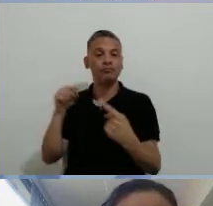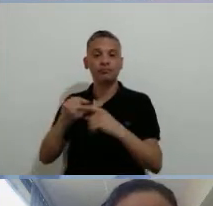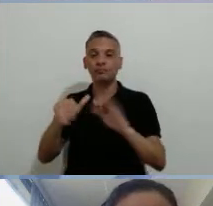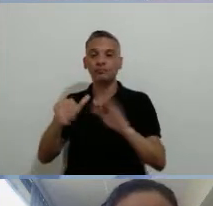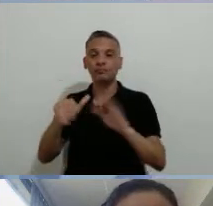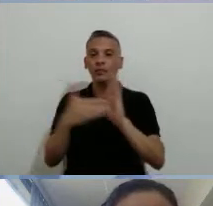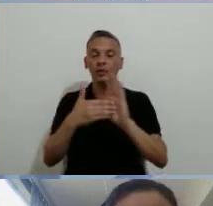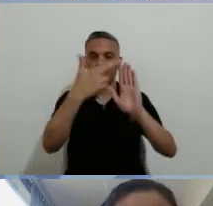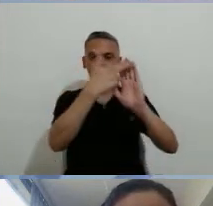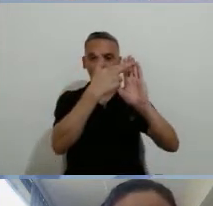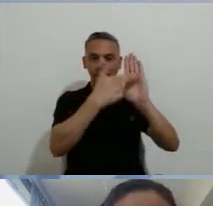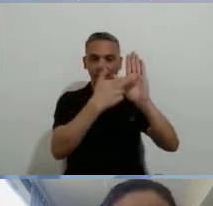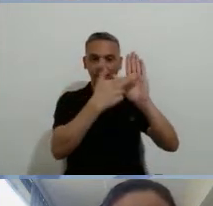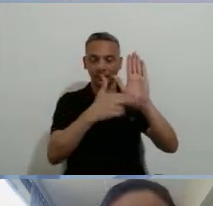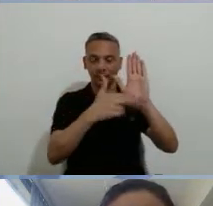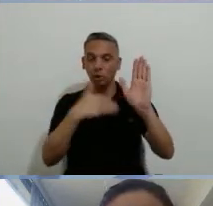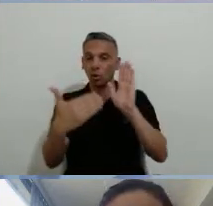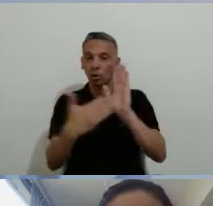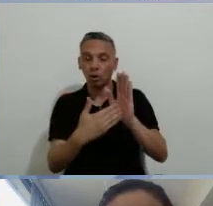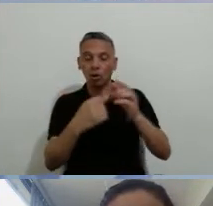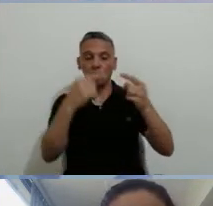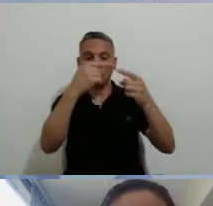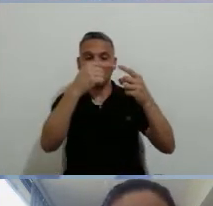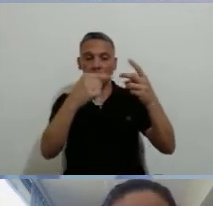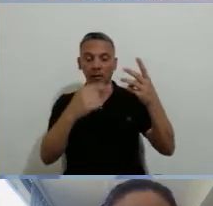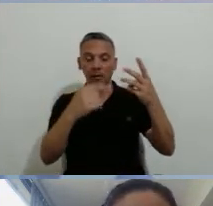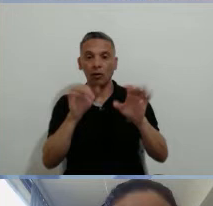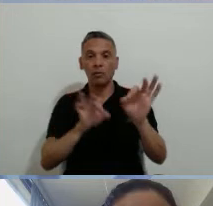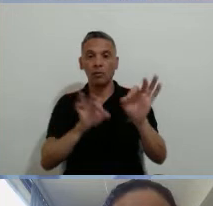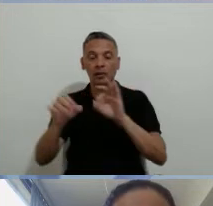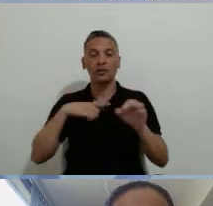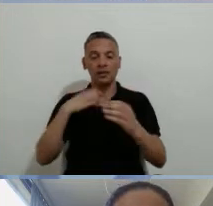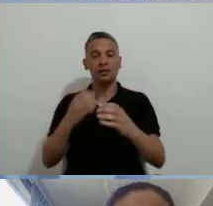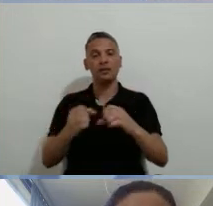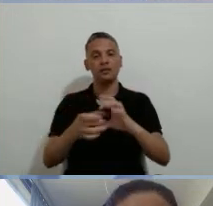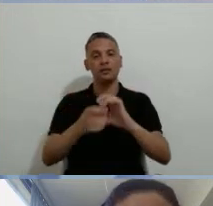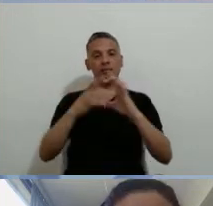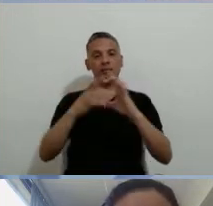da federação com planos identificados também está disponível para download.